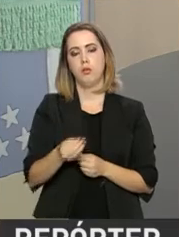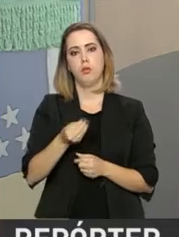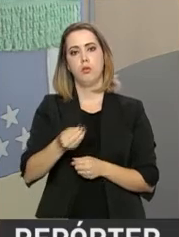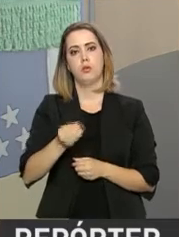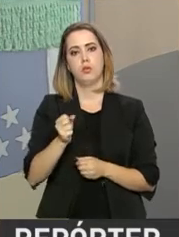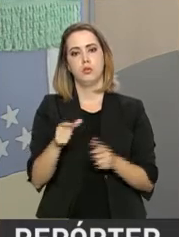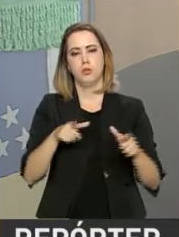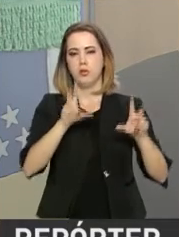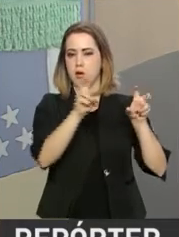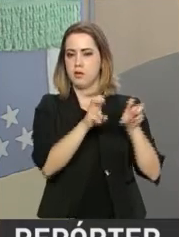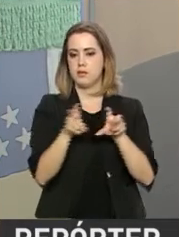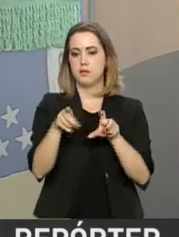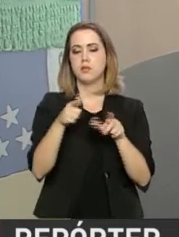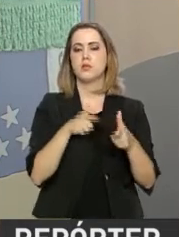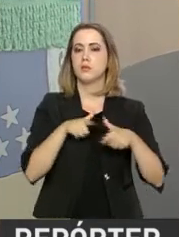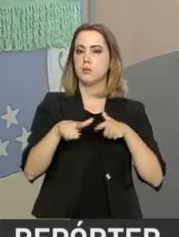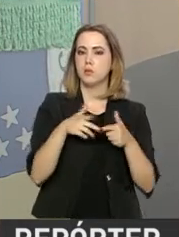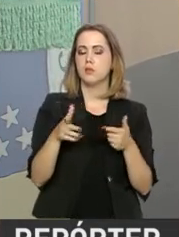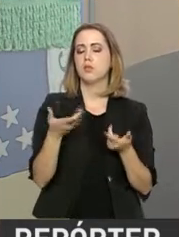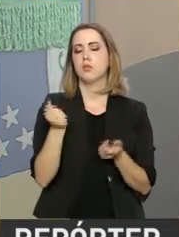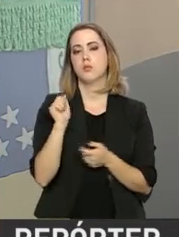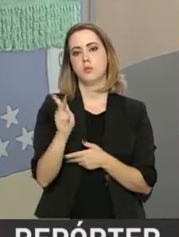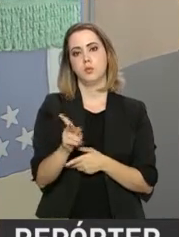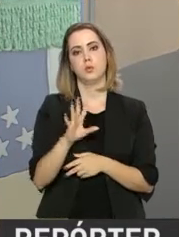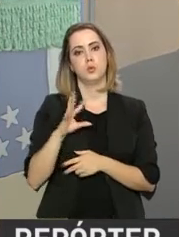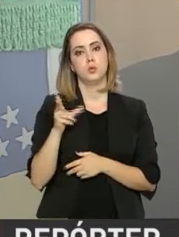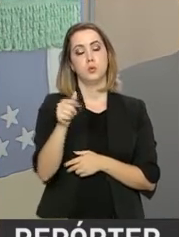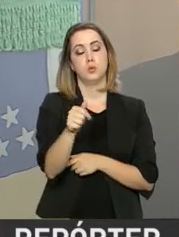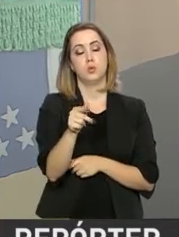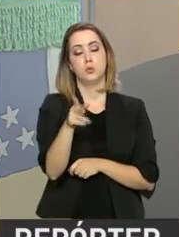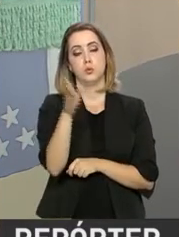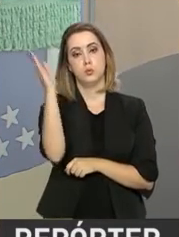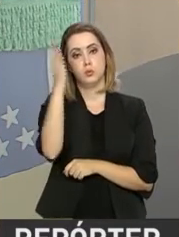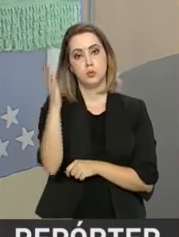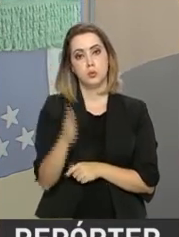tão importante e atual para todos os países, em especial na realidade brasileira.